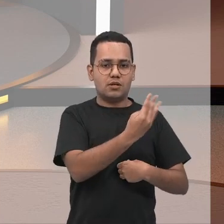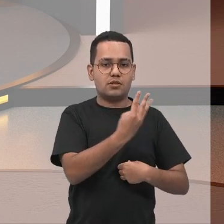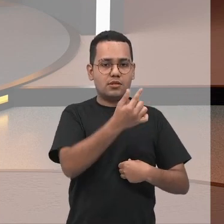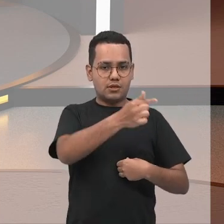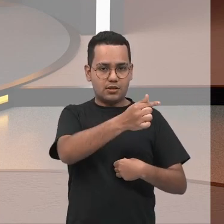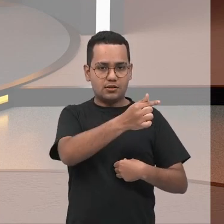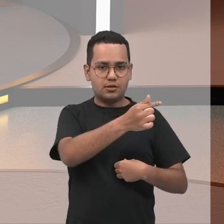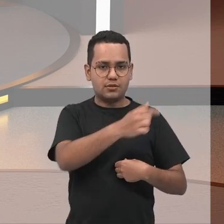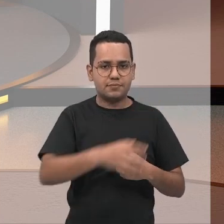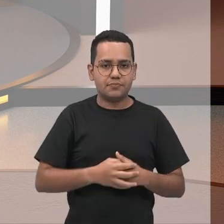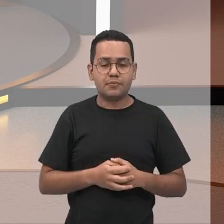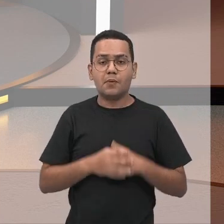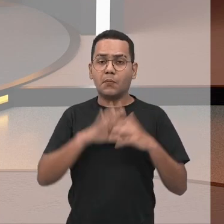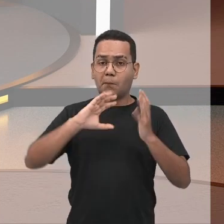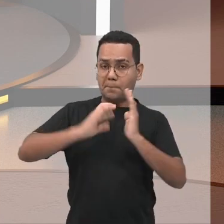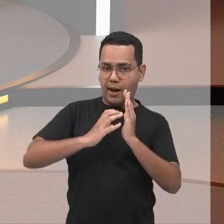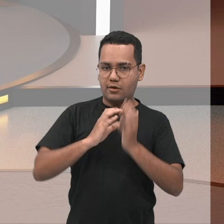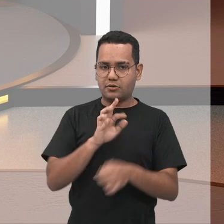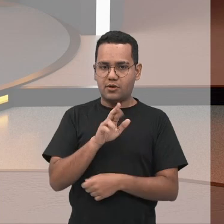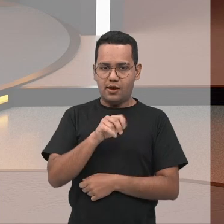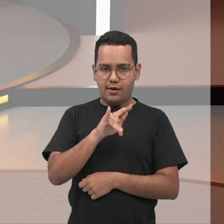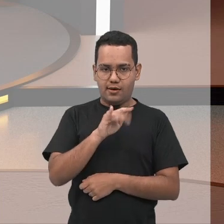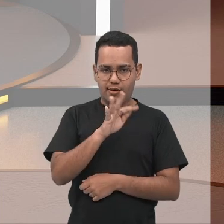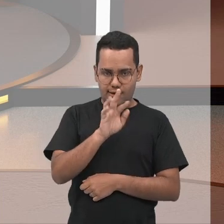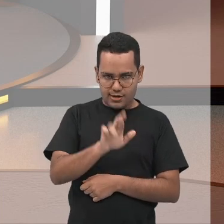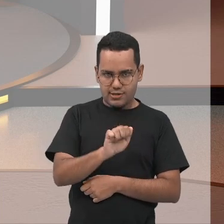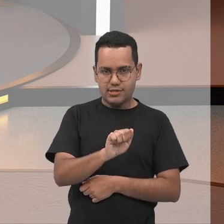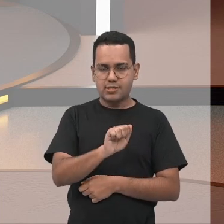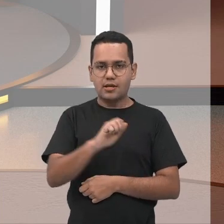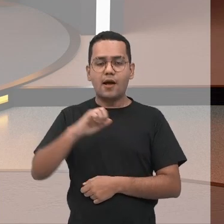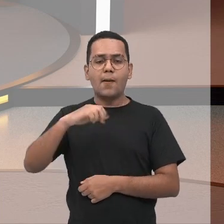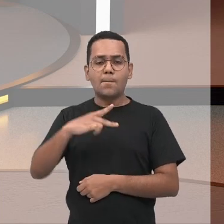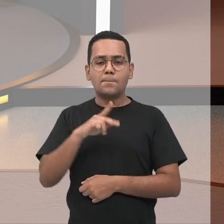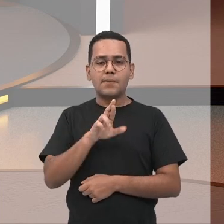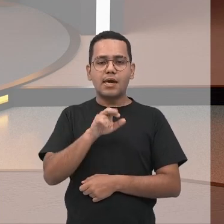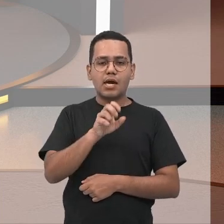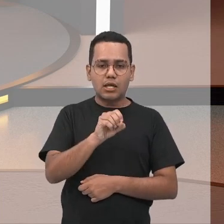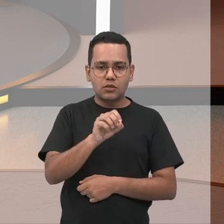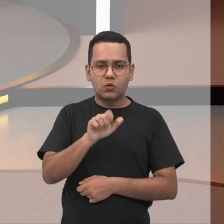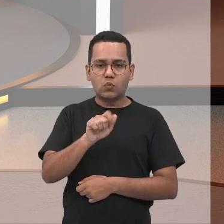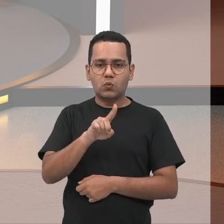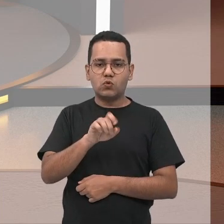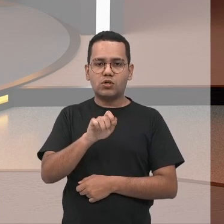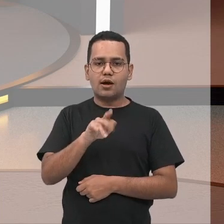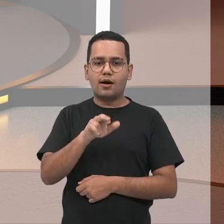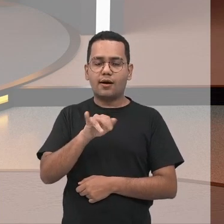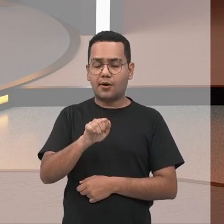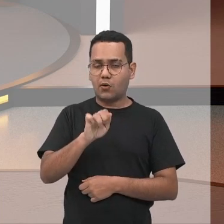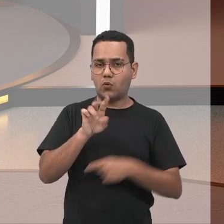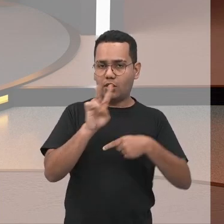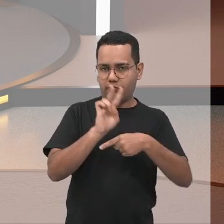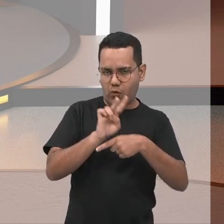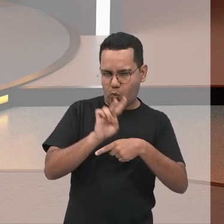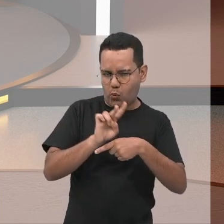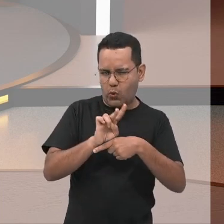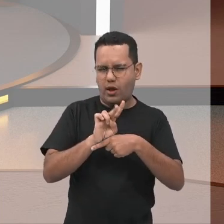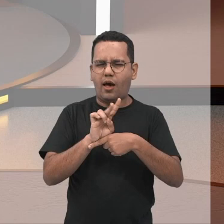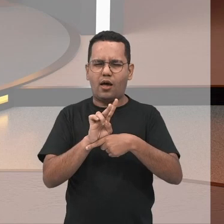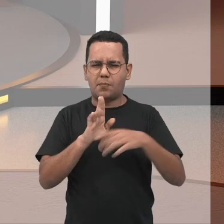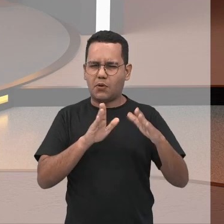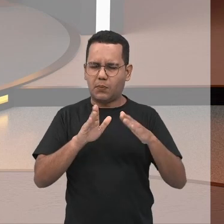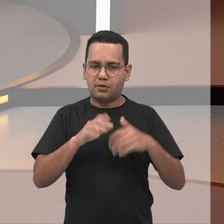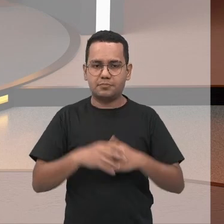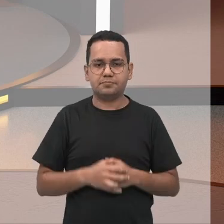e o regressista Pedro de Araújo Lima assume interinamente. E aí nós vamos ter um outro período da regência que é